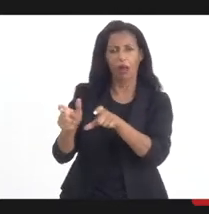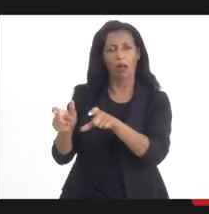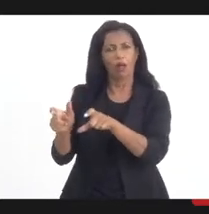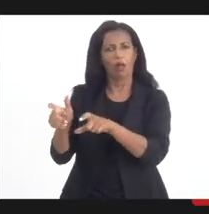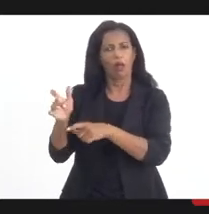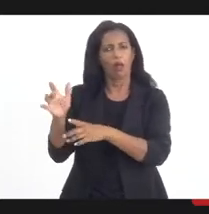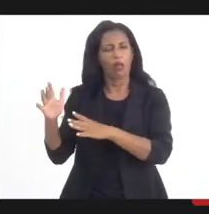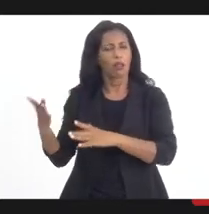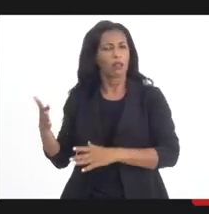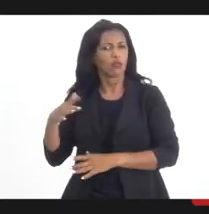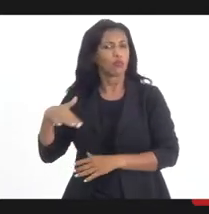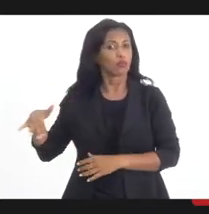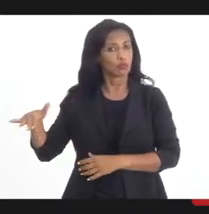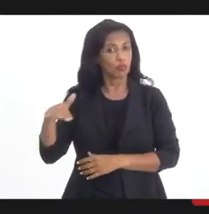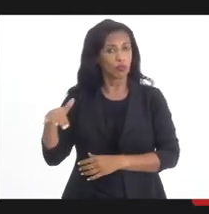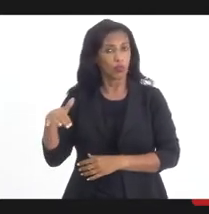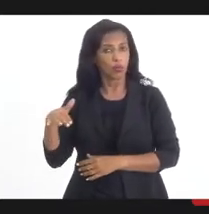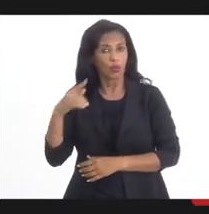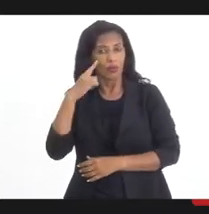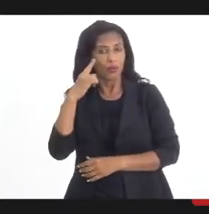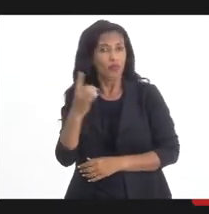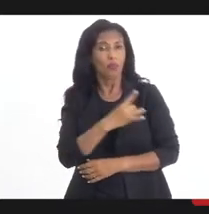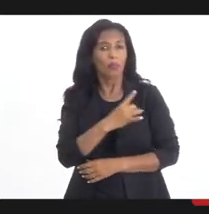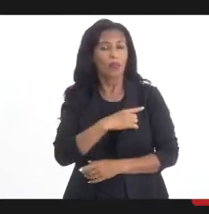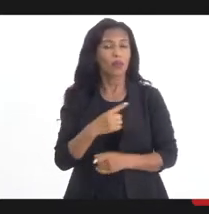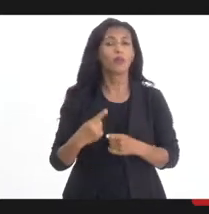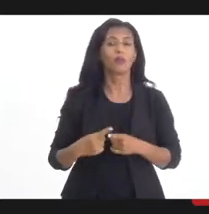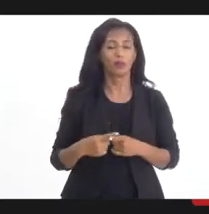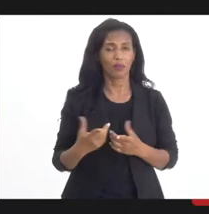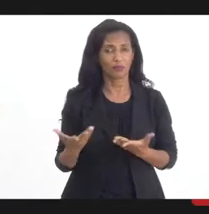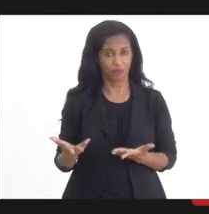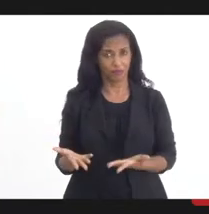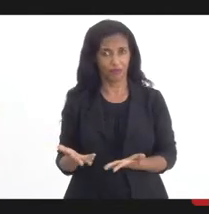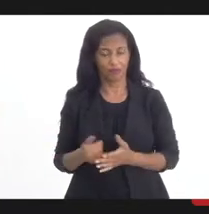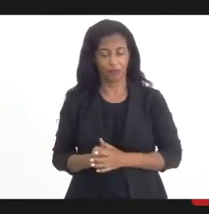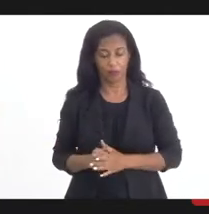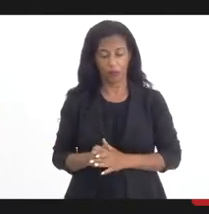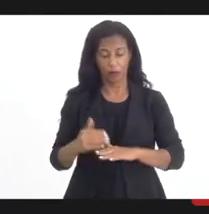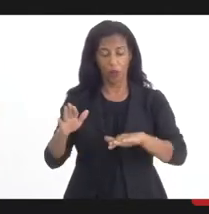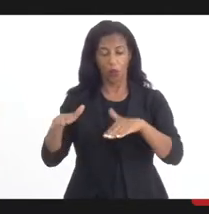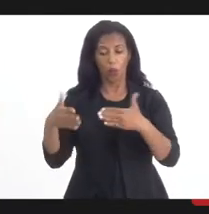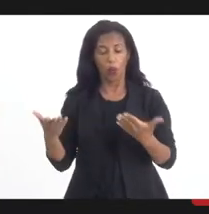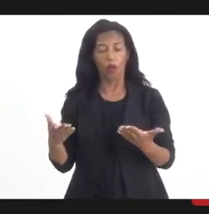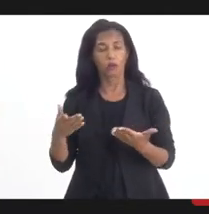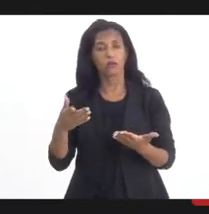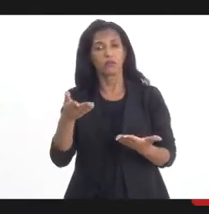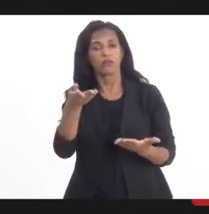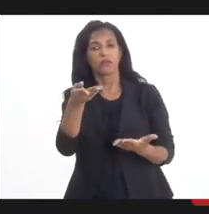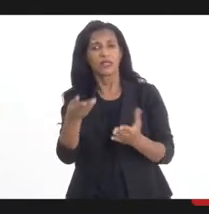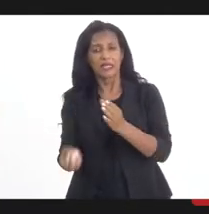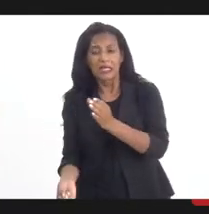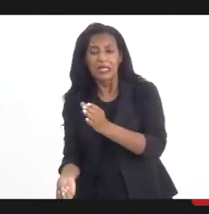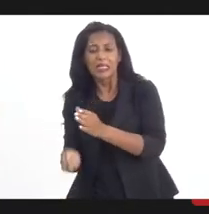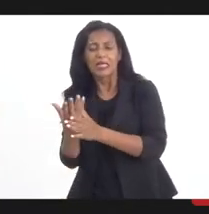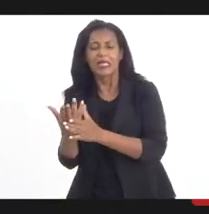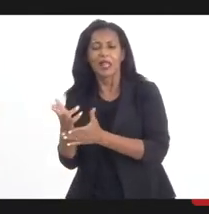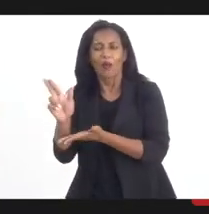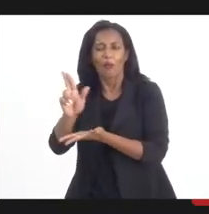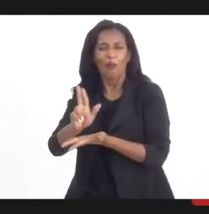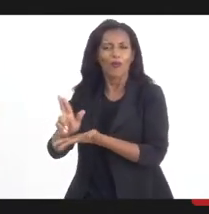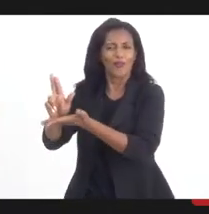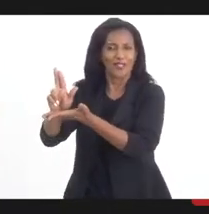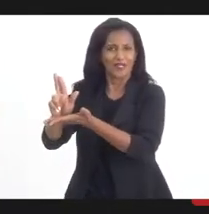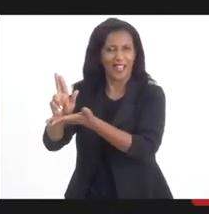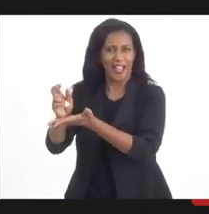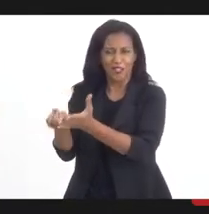civil. E vejo com medo por quê? Porque quando você cria uma universidade, um centro